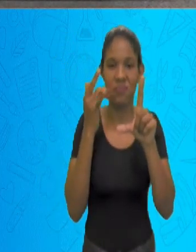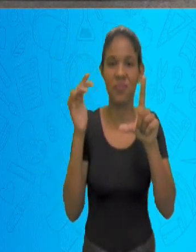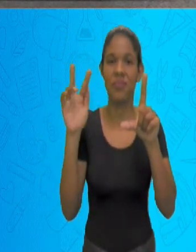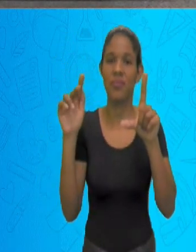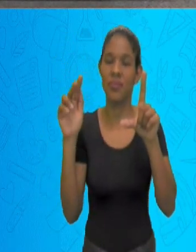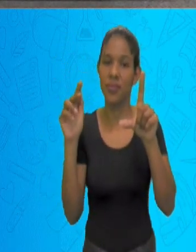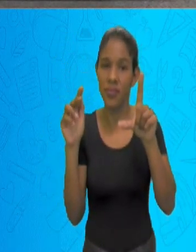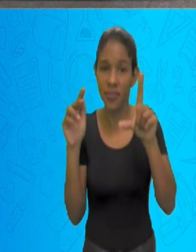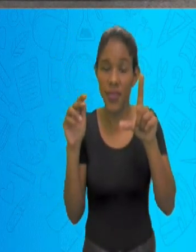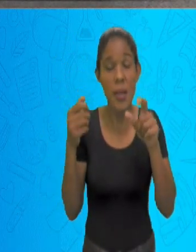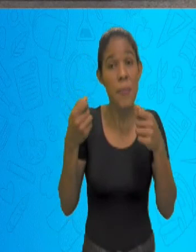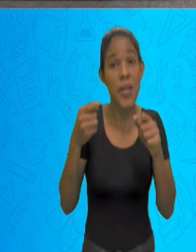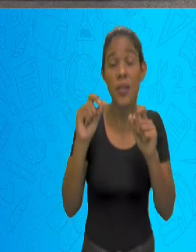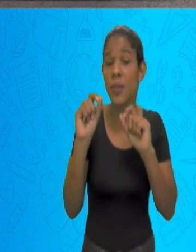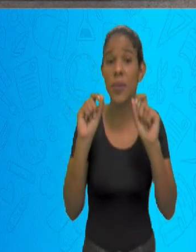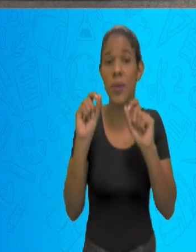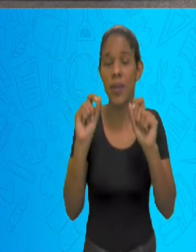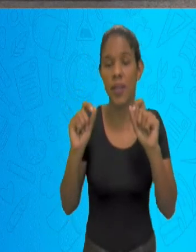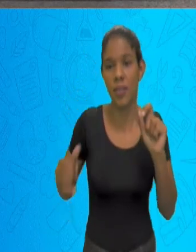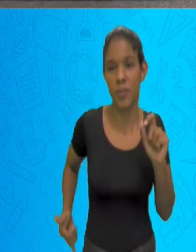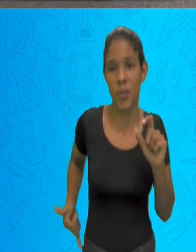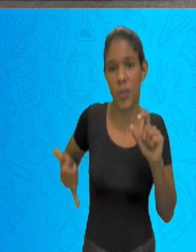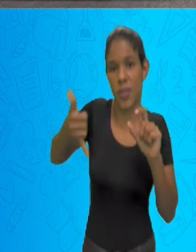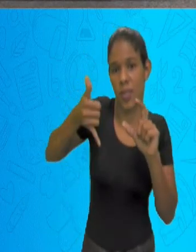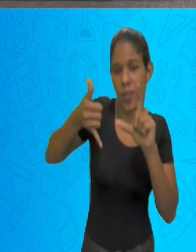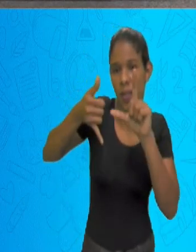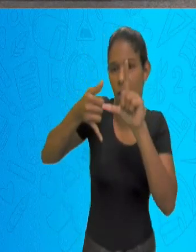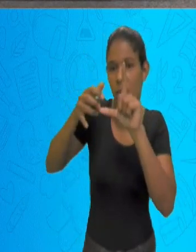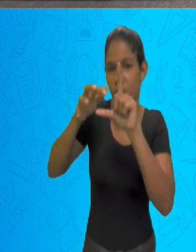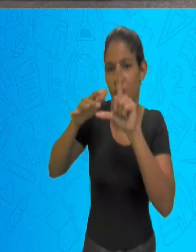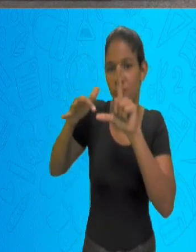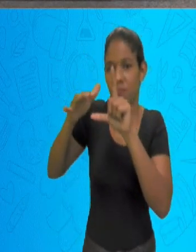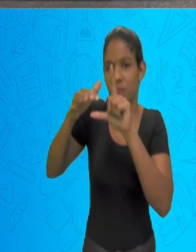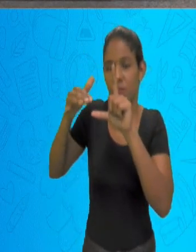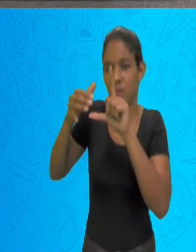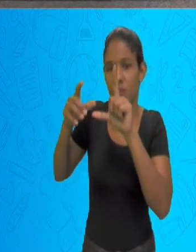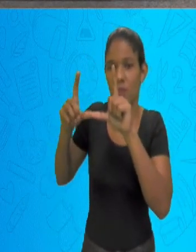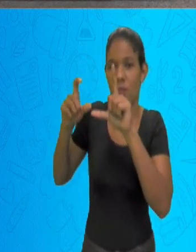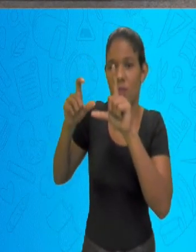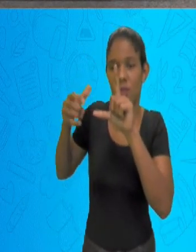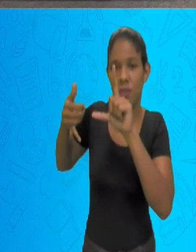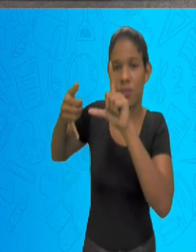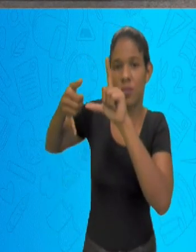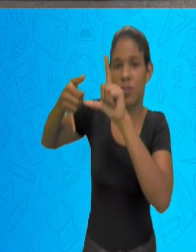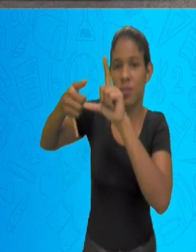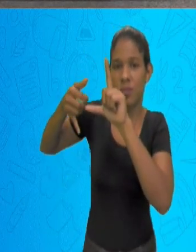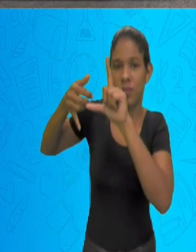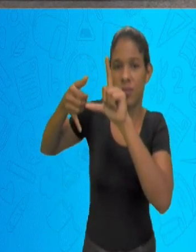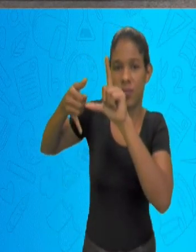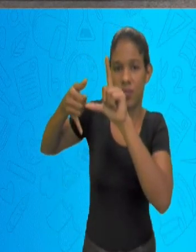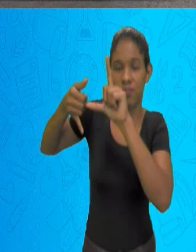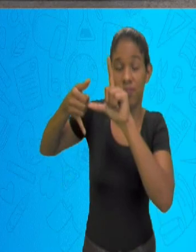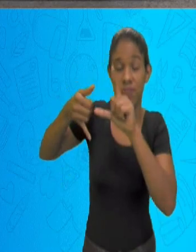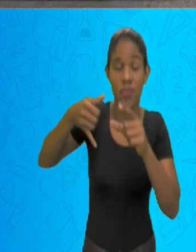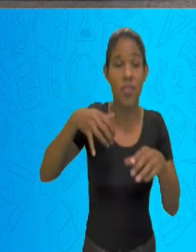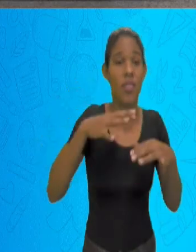SMED-GV, basta apontar a câmera do seu celular para a imagem que aparece no canto da tela.